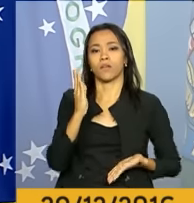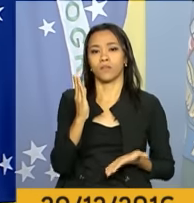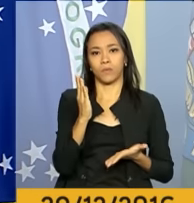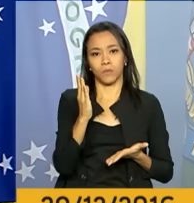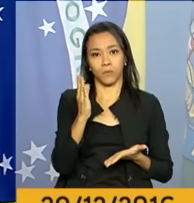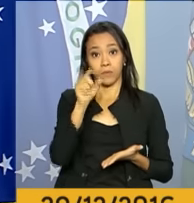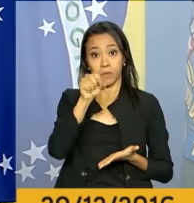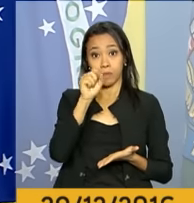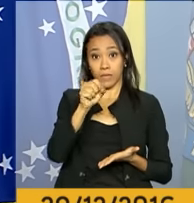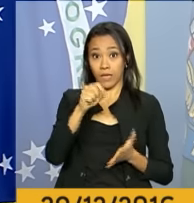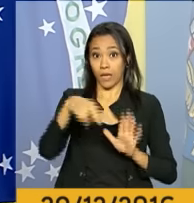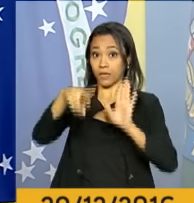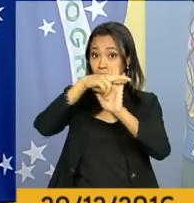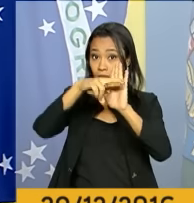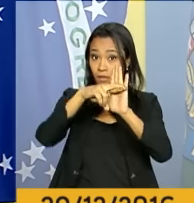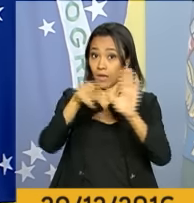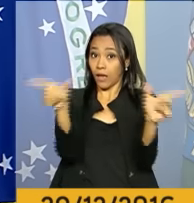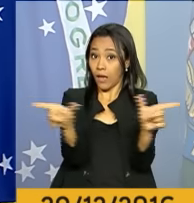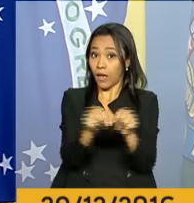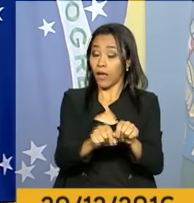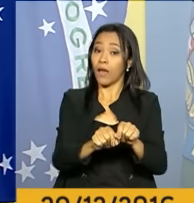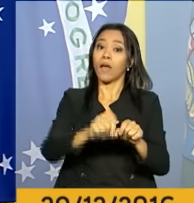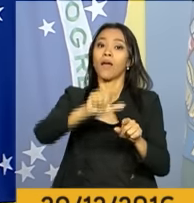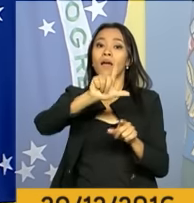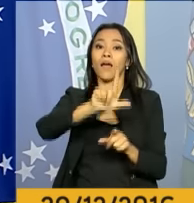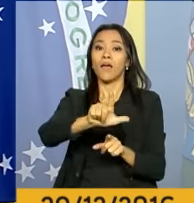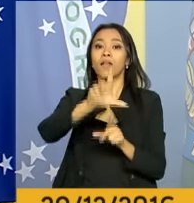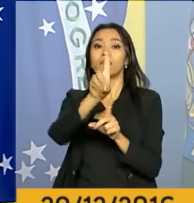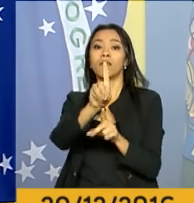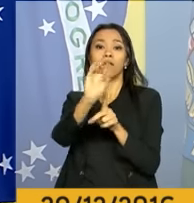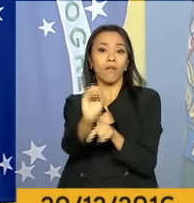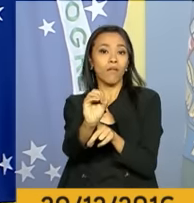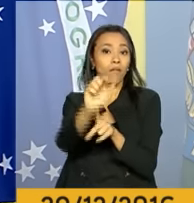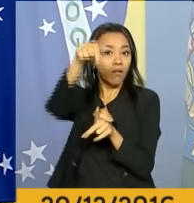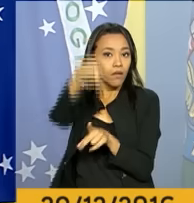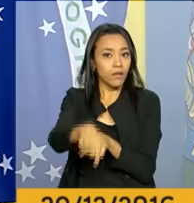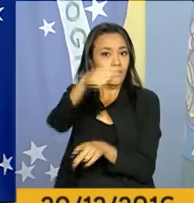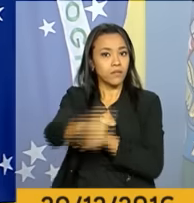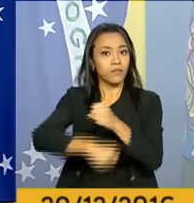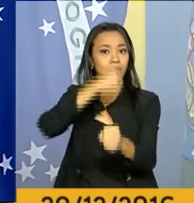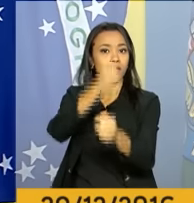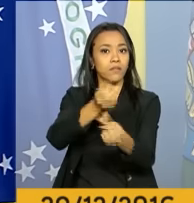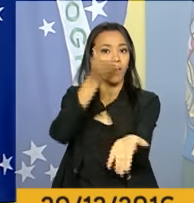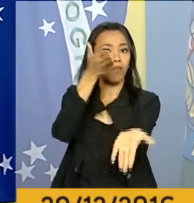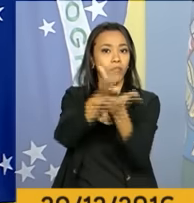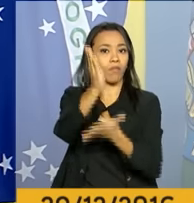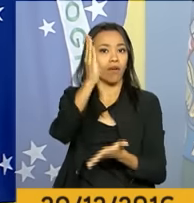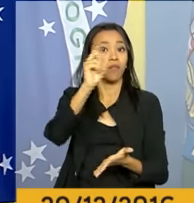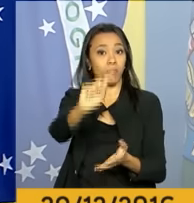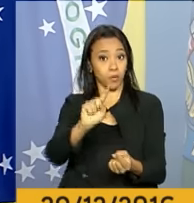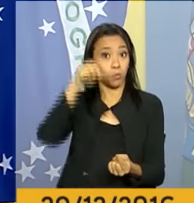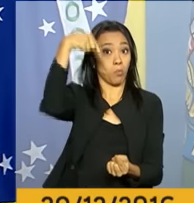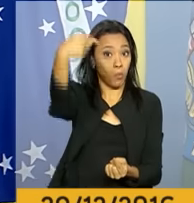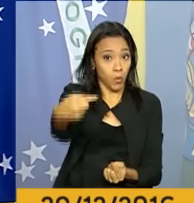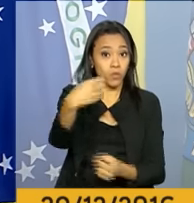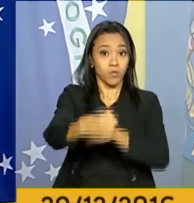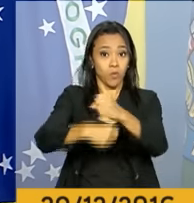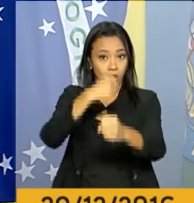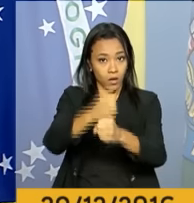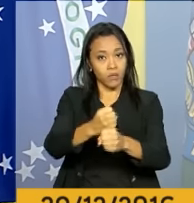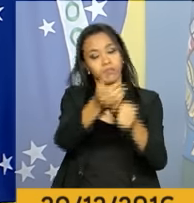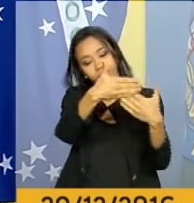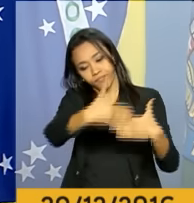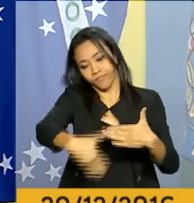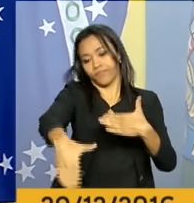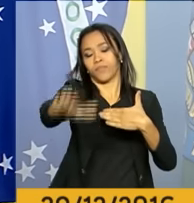diretrizes orçamentárias e a lei do orçamento ainda neste exercício para vigorar no ano que vem há muito